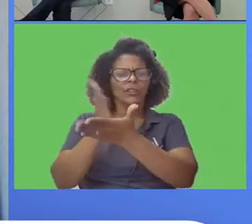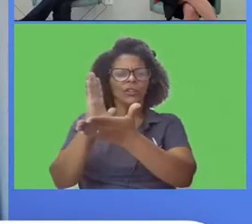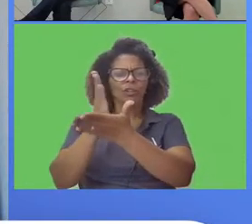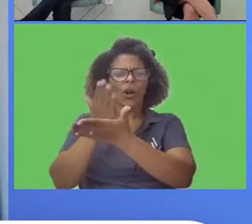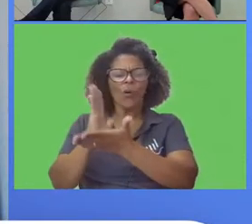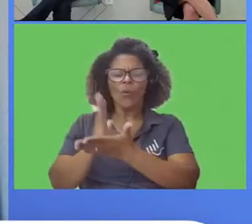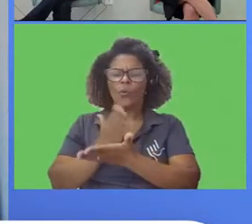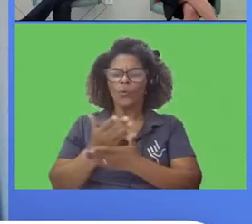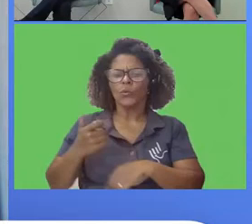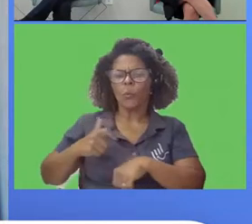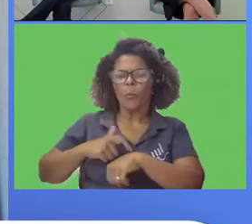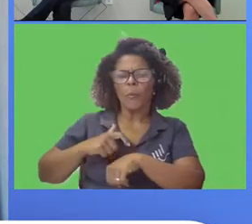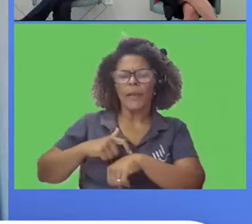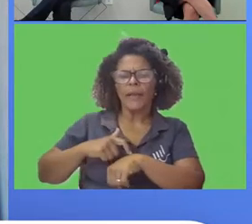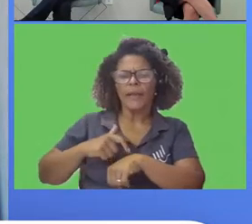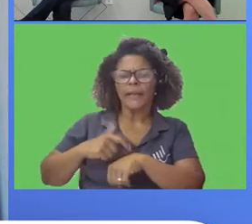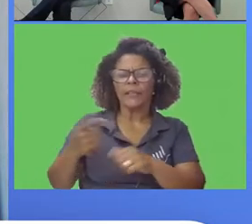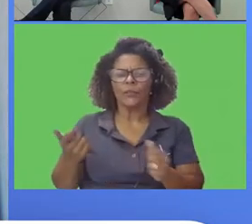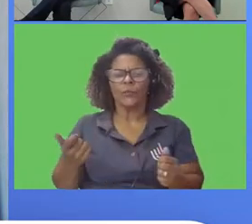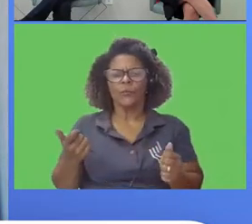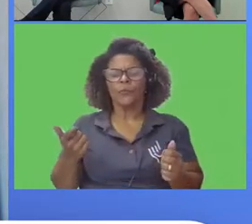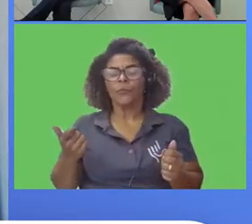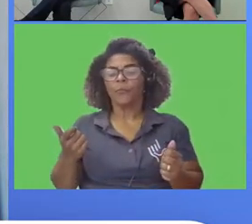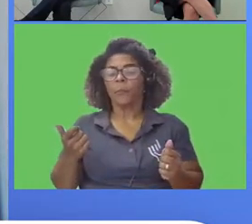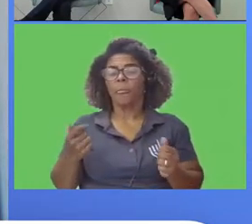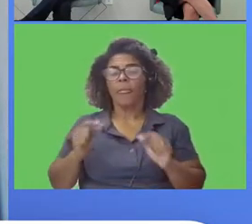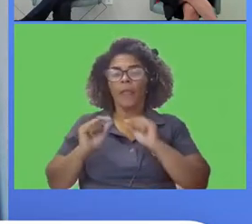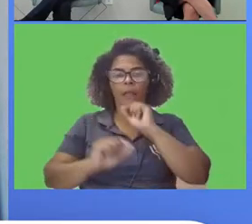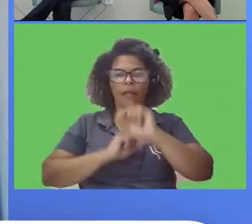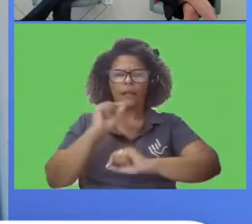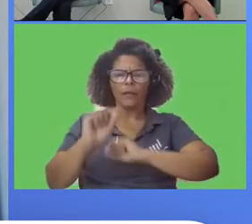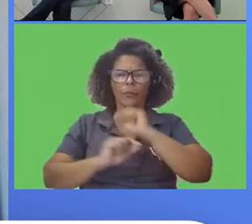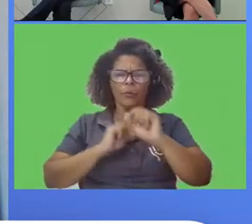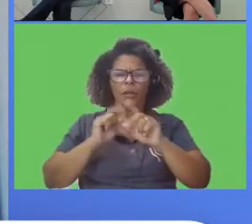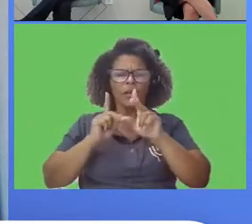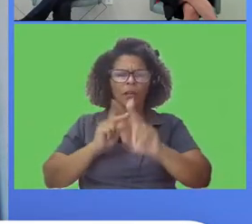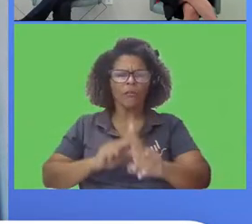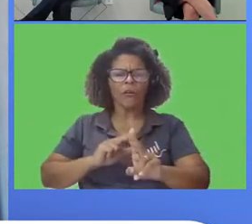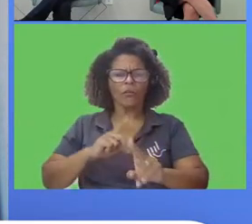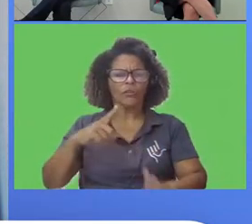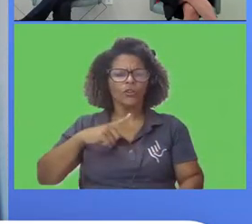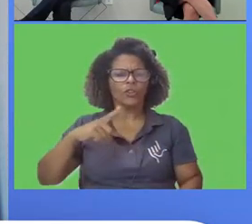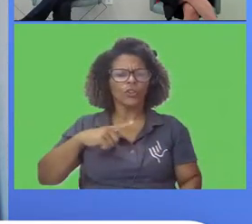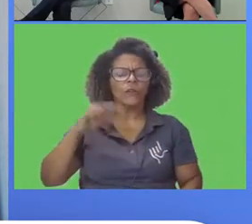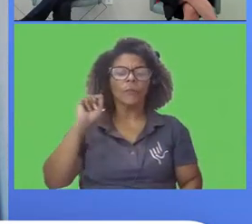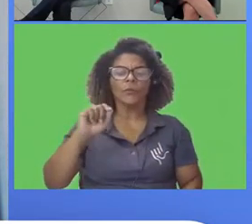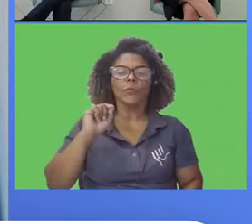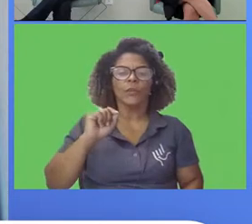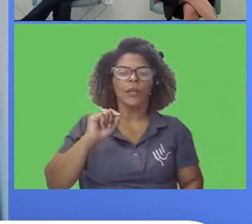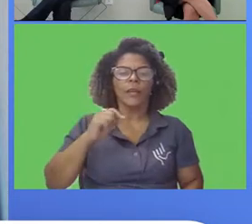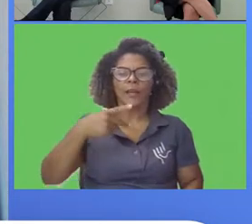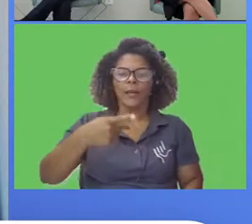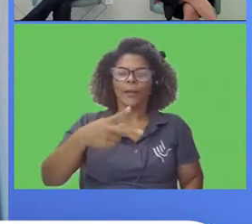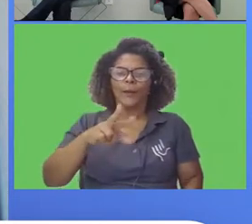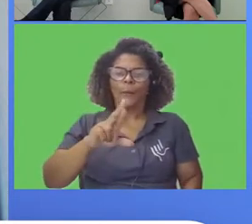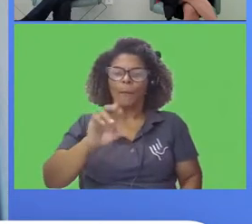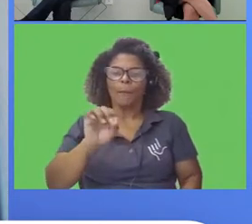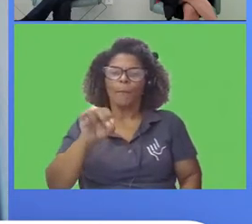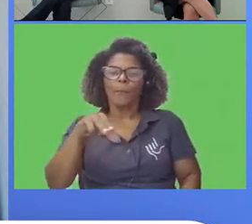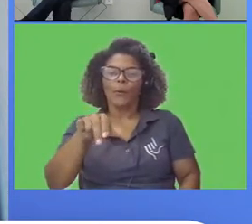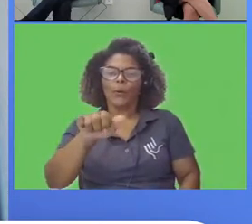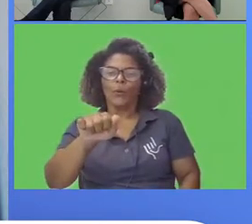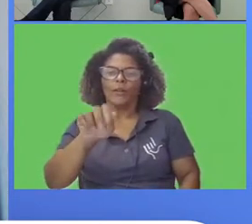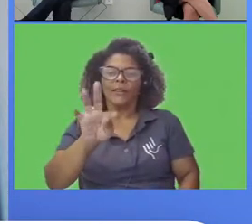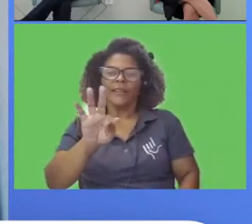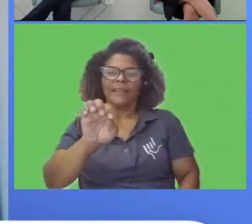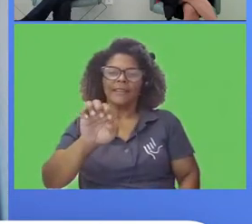de alguns momentos aí, como nós tivemos, né, recente aí, o nosso Pronatec, que foi